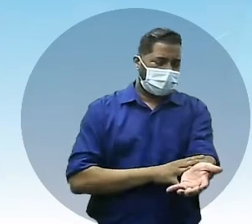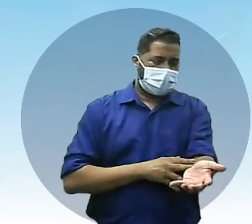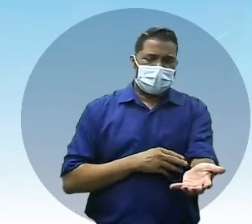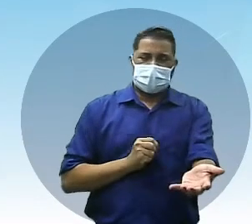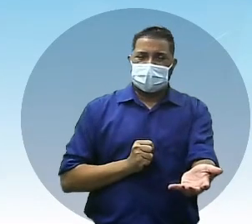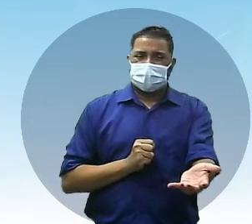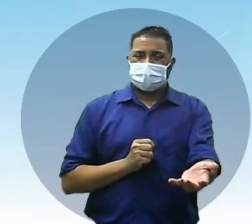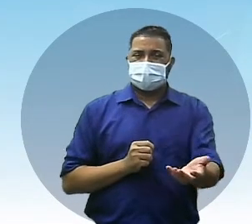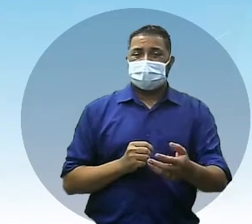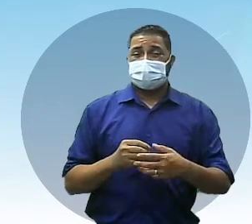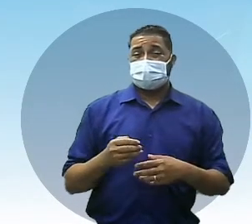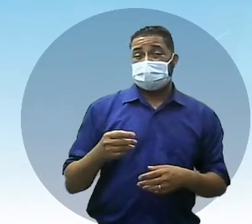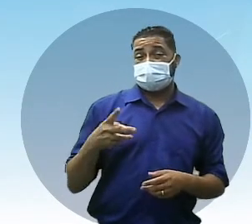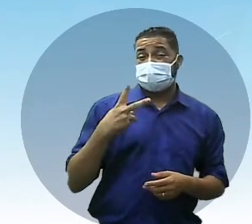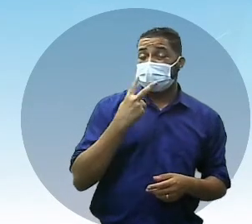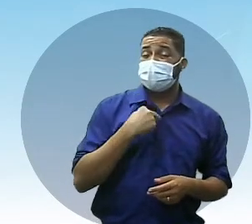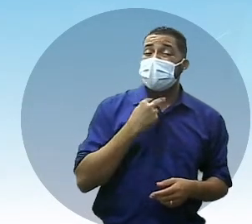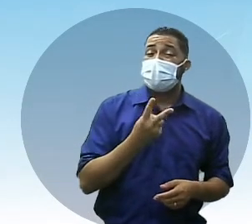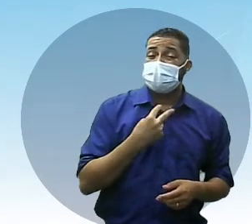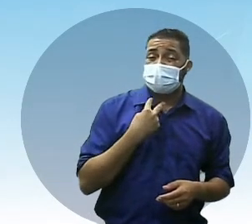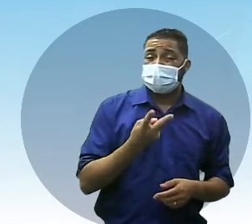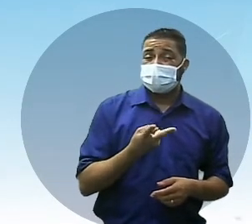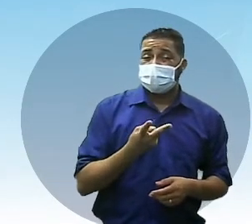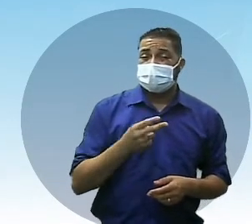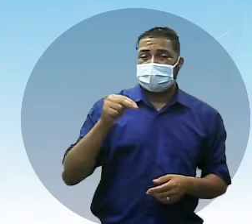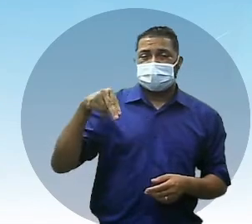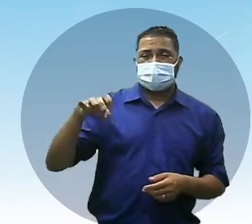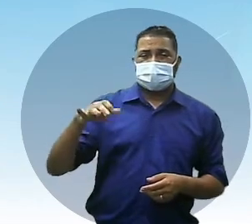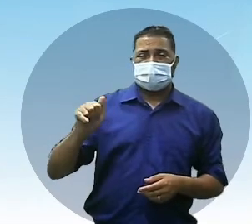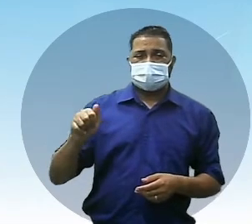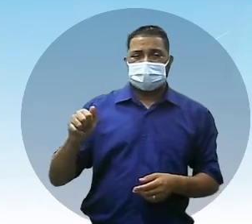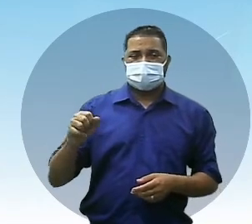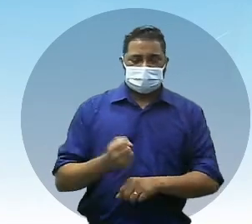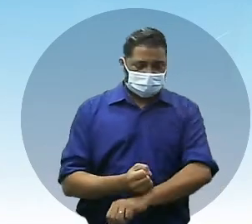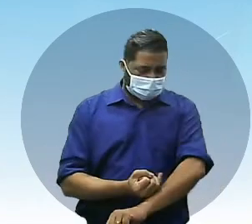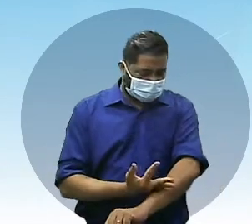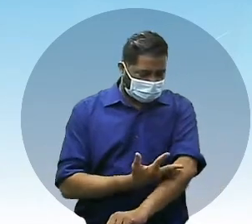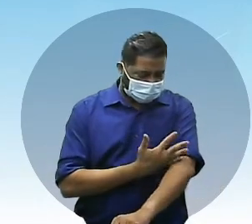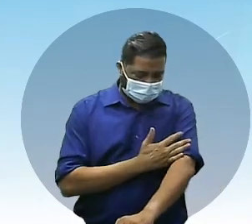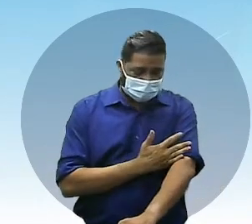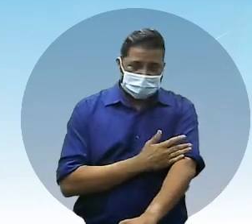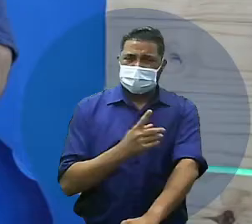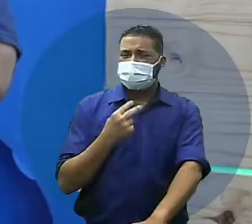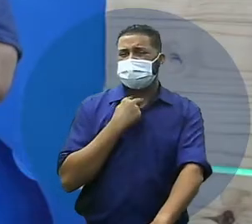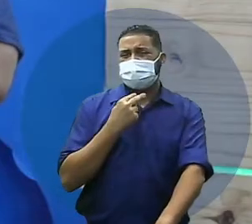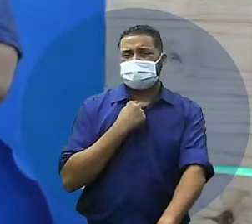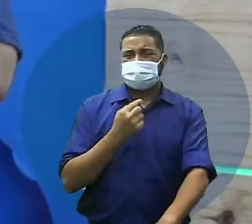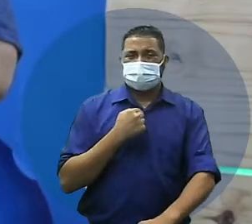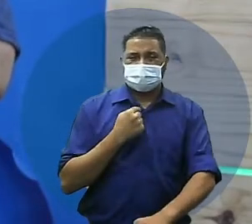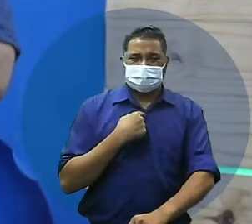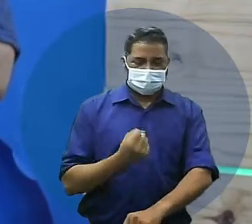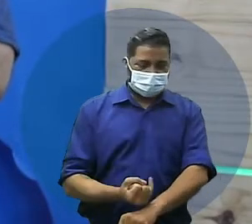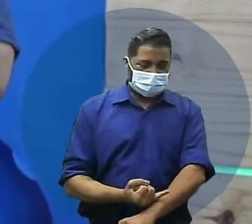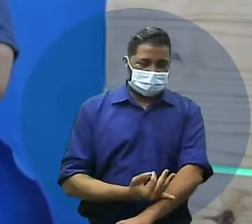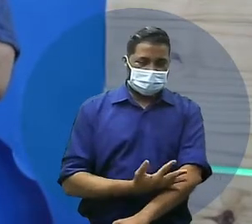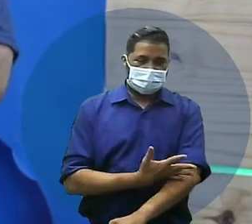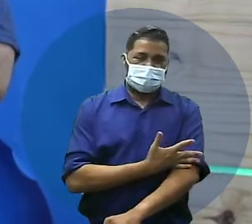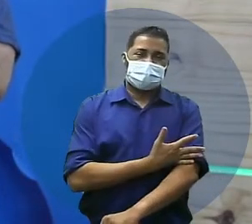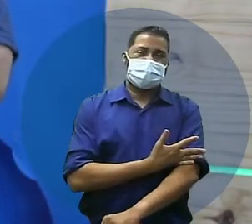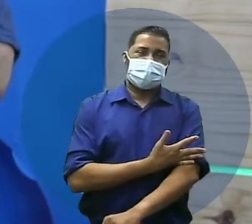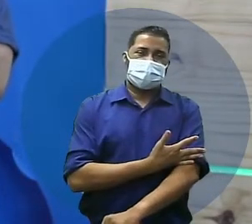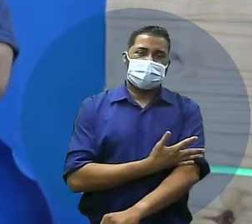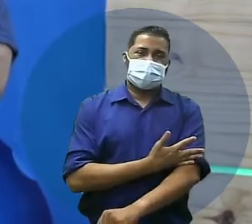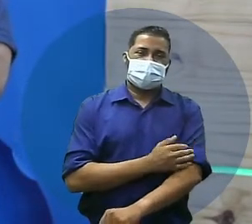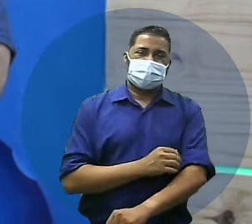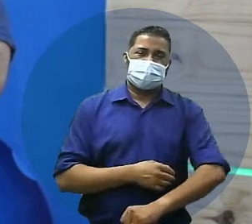voz de Ney Matogrosso, arrepia. Você não pode ver não, mas eu tô até o